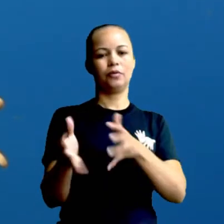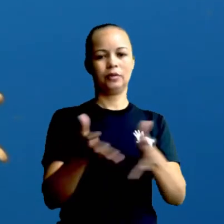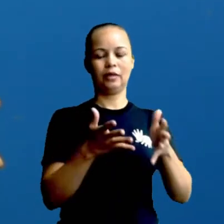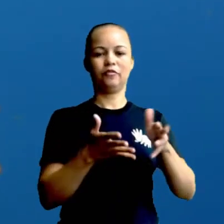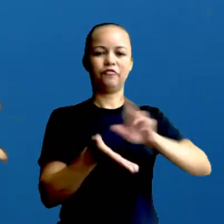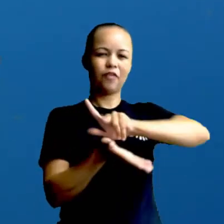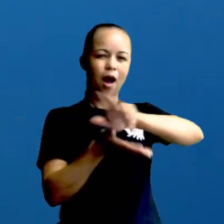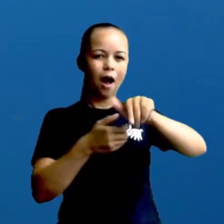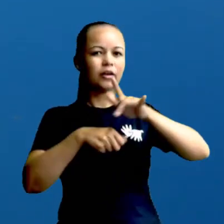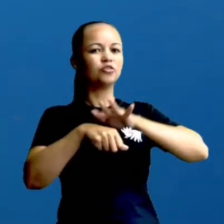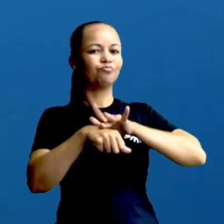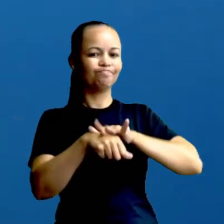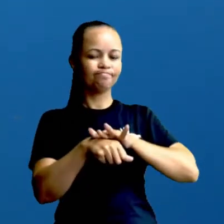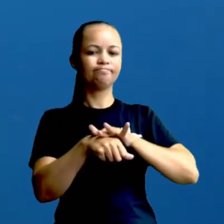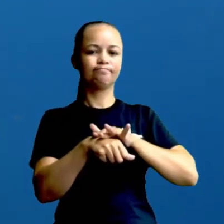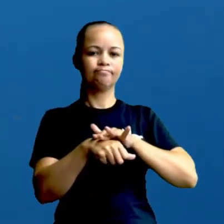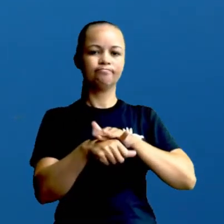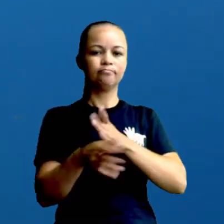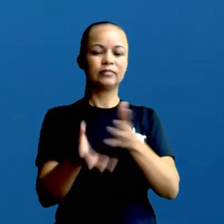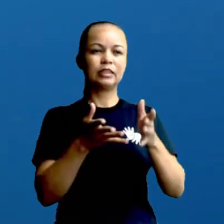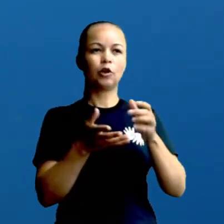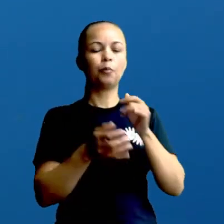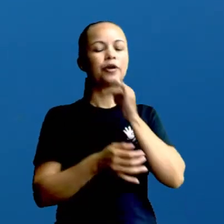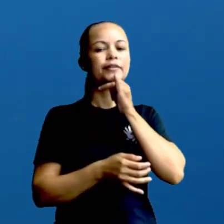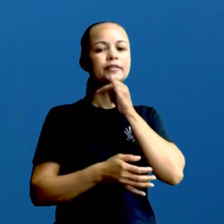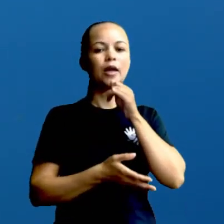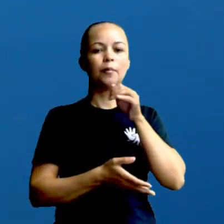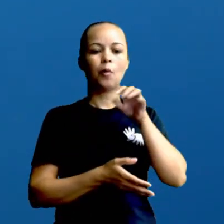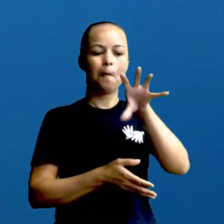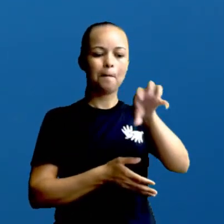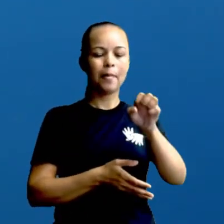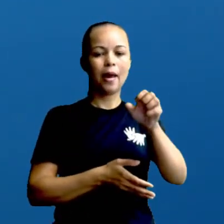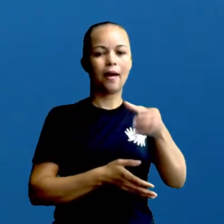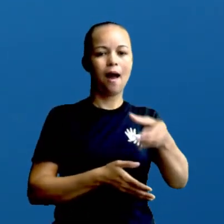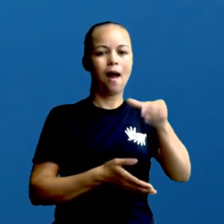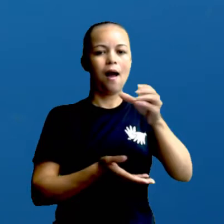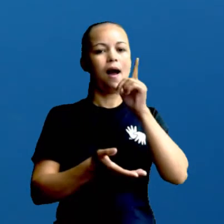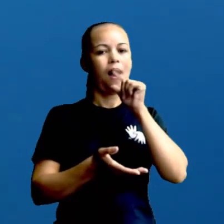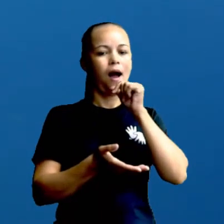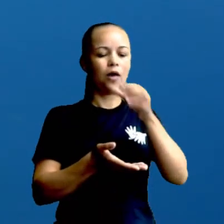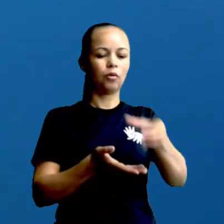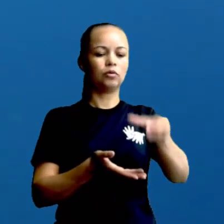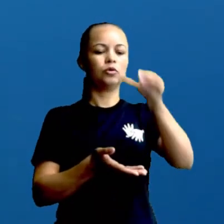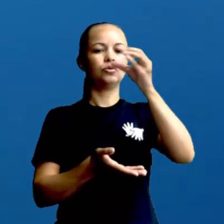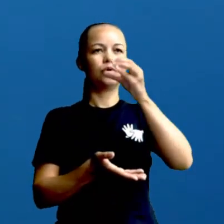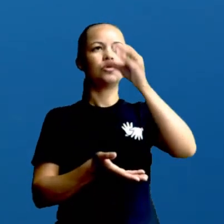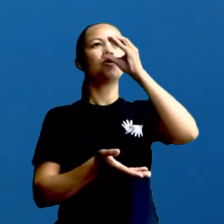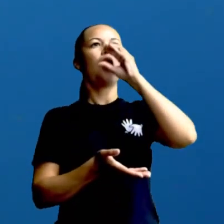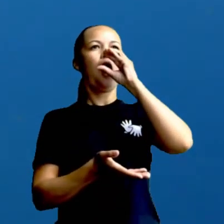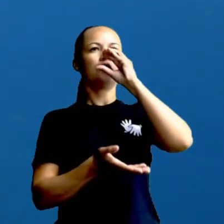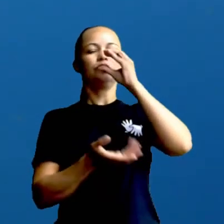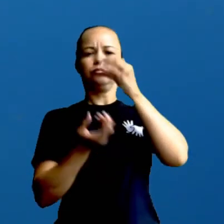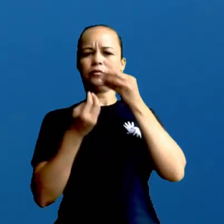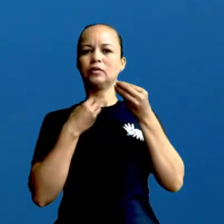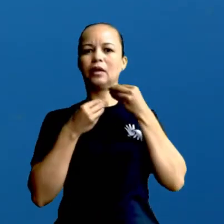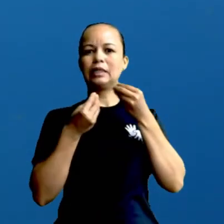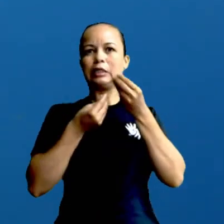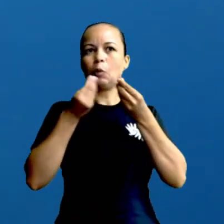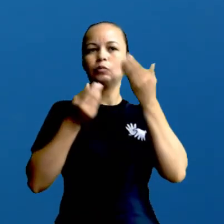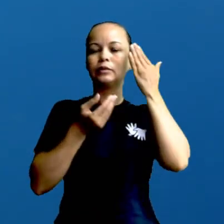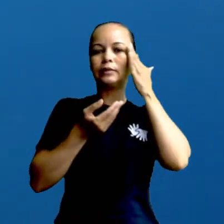de doenças. Então, quando a gente toma uma água que não é tratada, que a gente não sabe a procedência, a gente não sabe se aquele